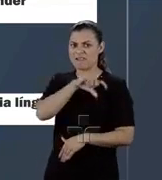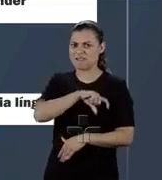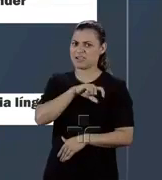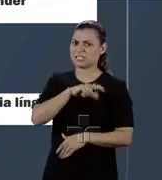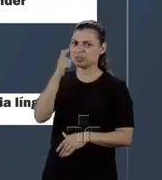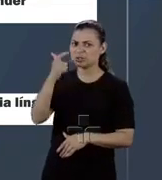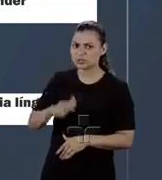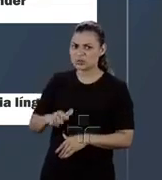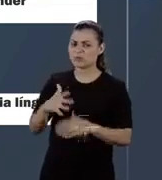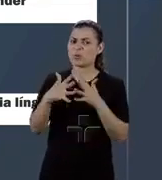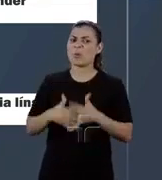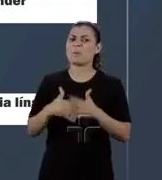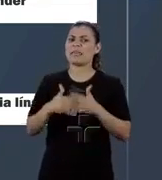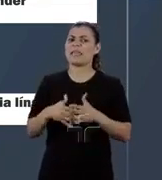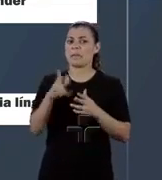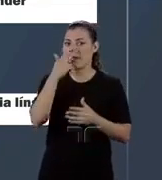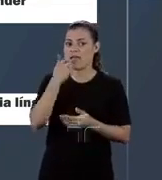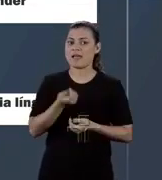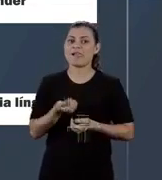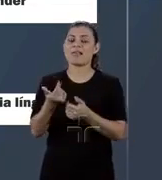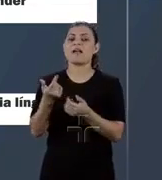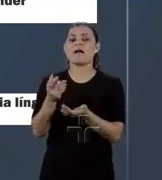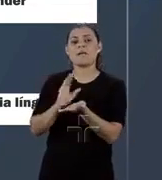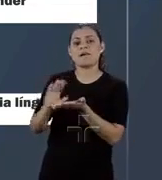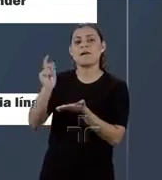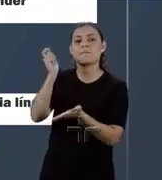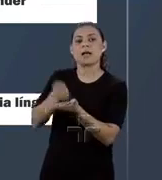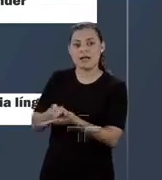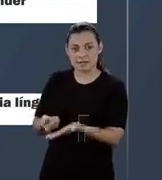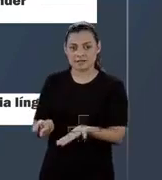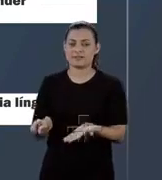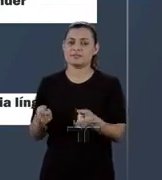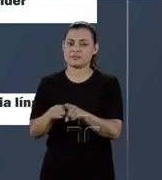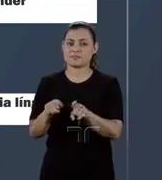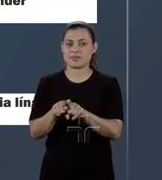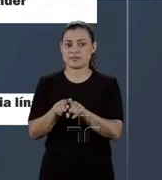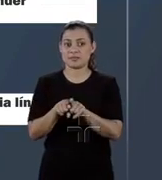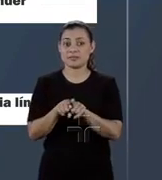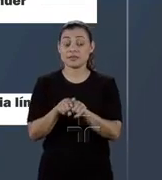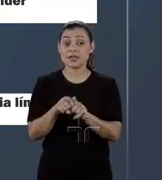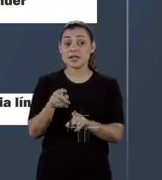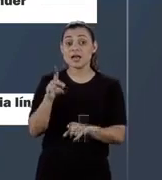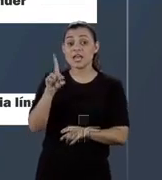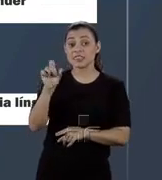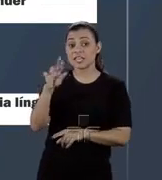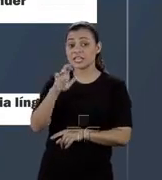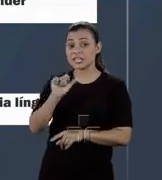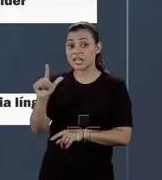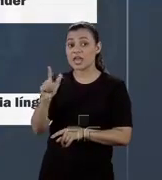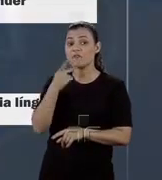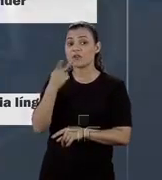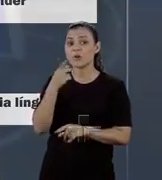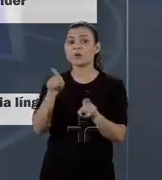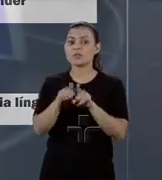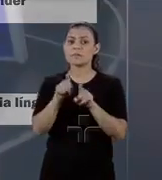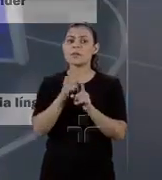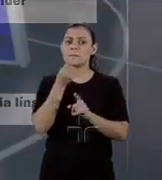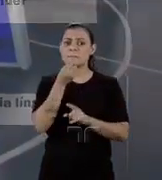mesmo, complicar para vender facilidades. E o Daniel: achei legal a conotação ser poliglota na própria